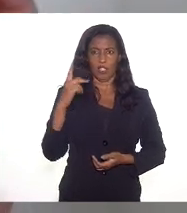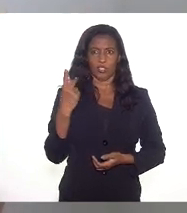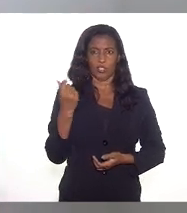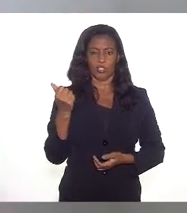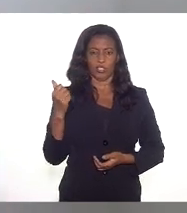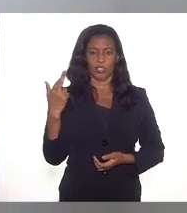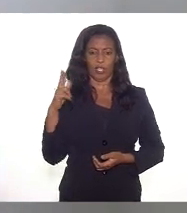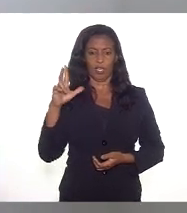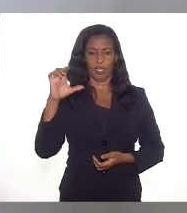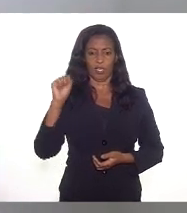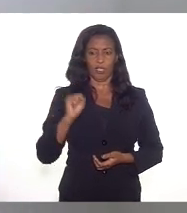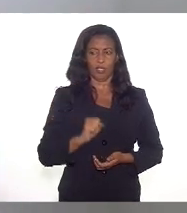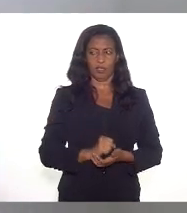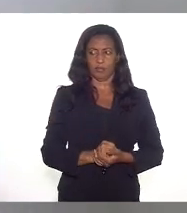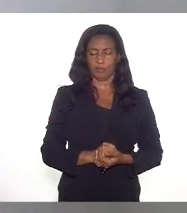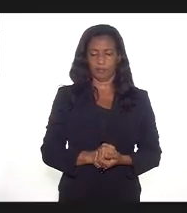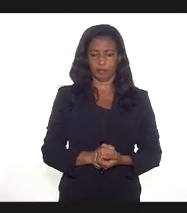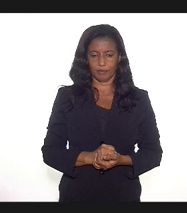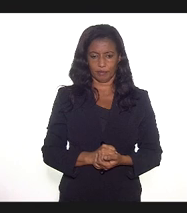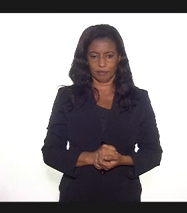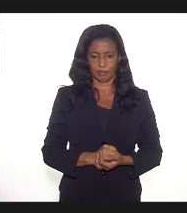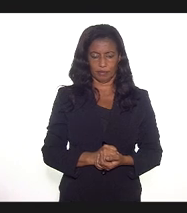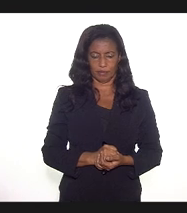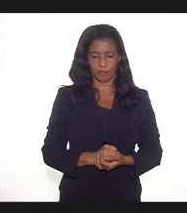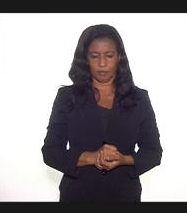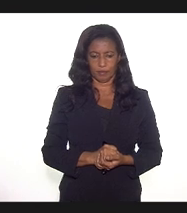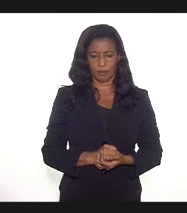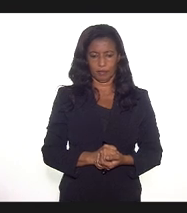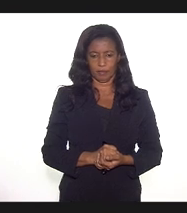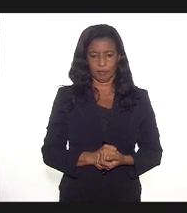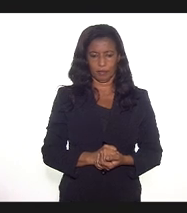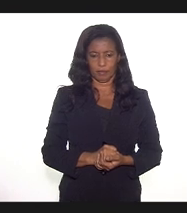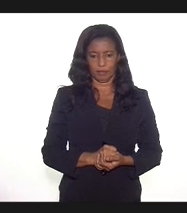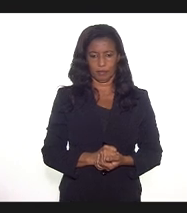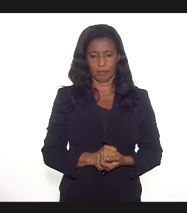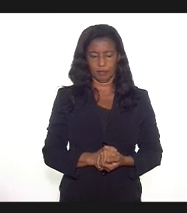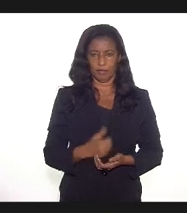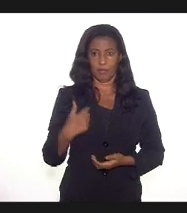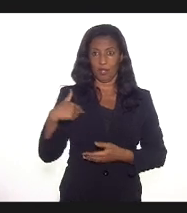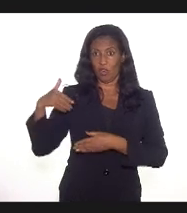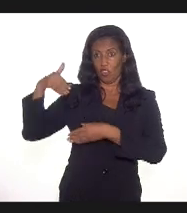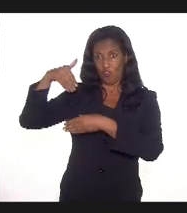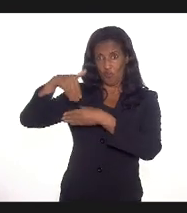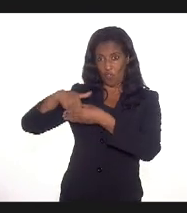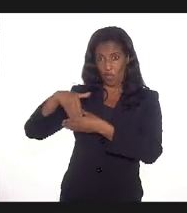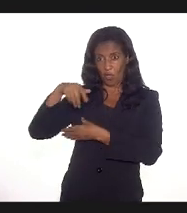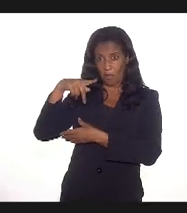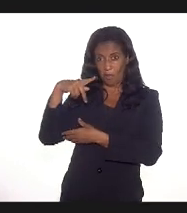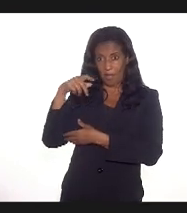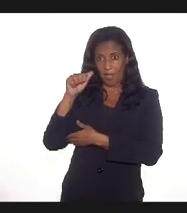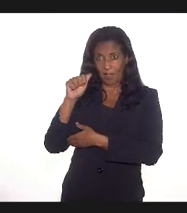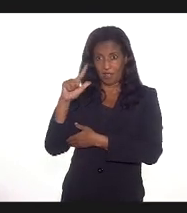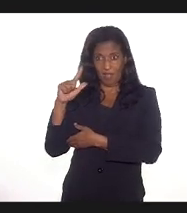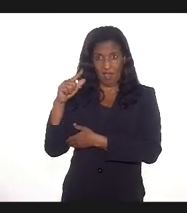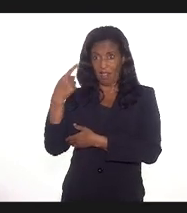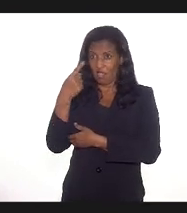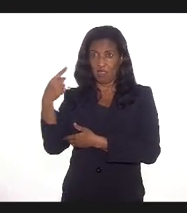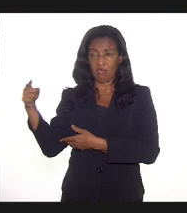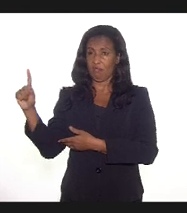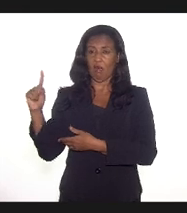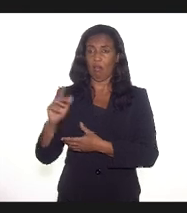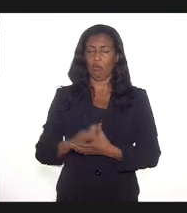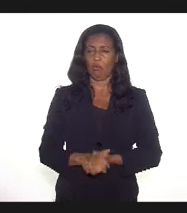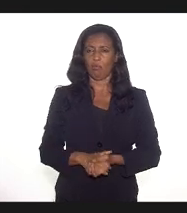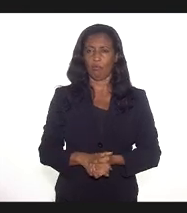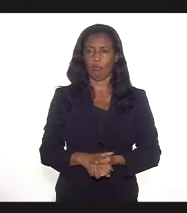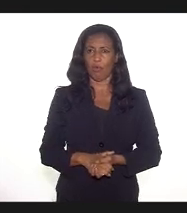designar o parlamento. Pela bancada do PSL, o voto é não. Vale ressaltar que, quando convém, o